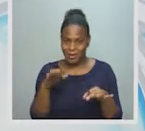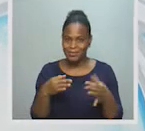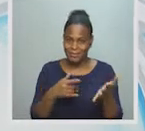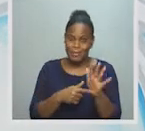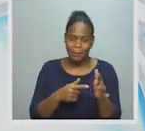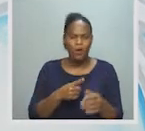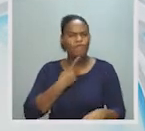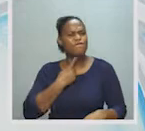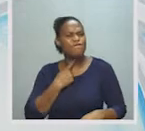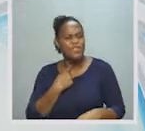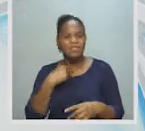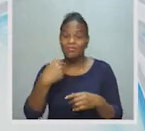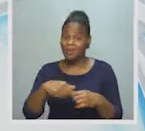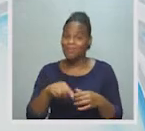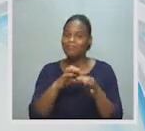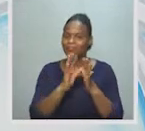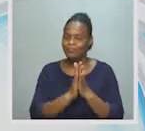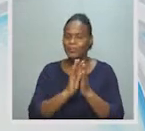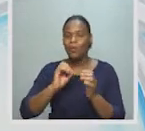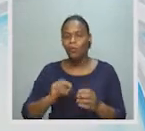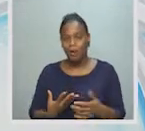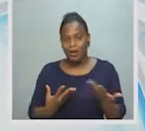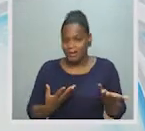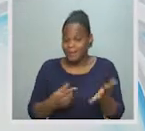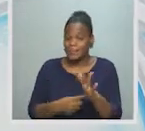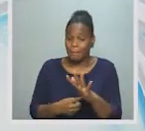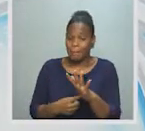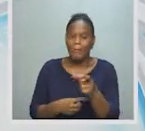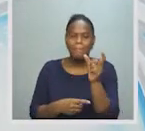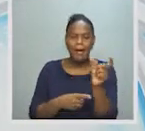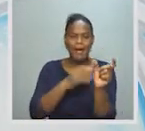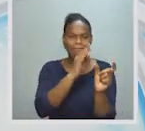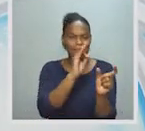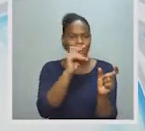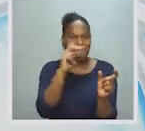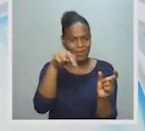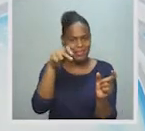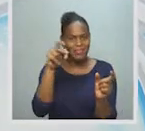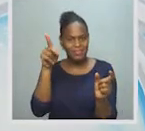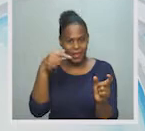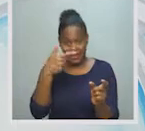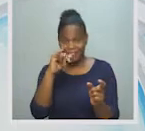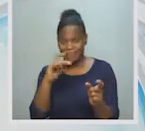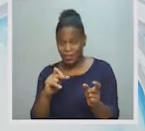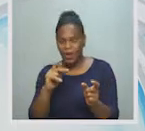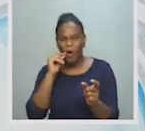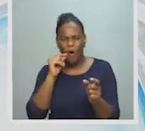naturalmente, é fanático, digamos assim. Então, quando esta atitude